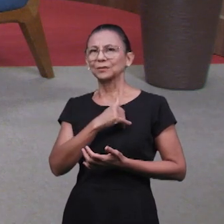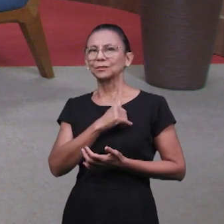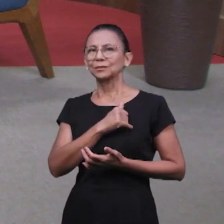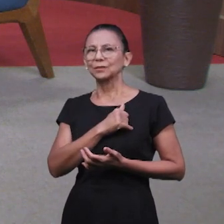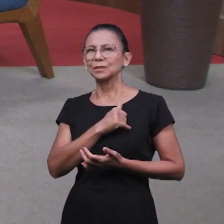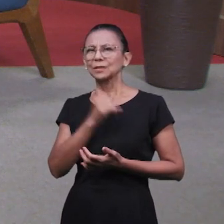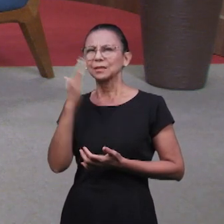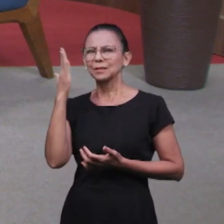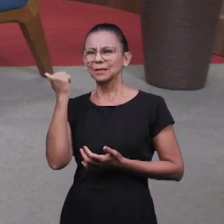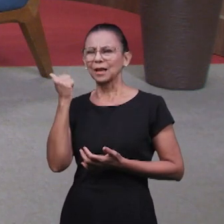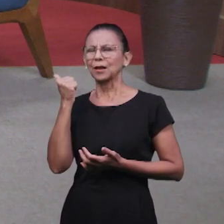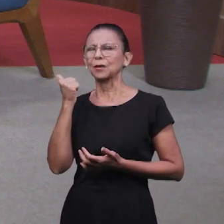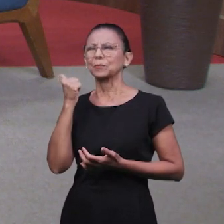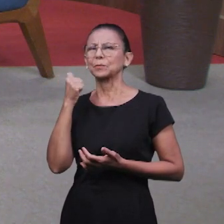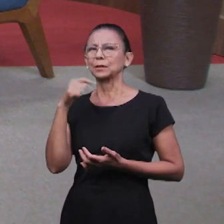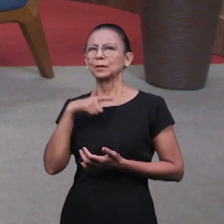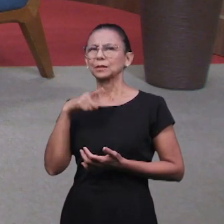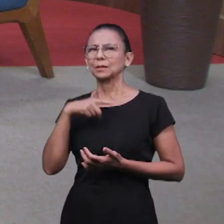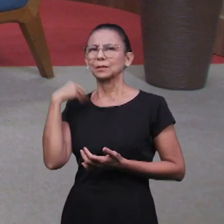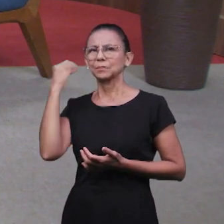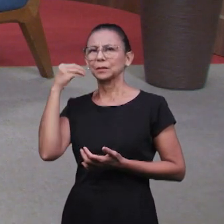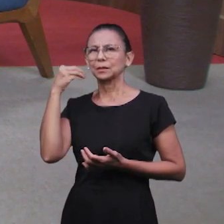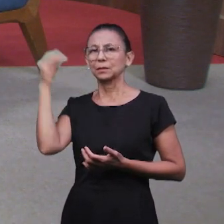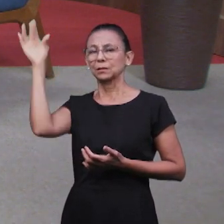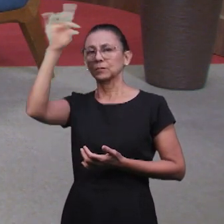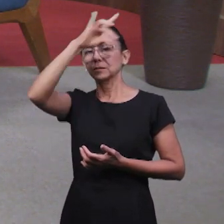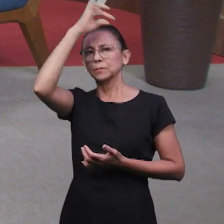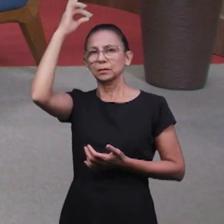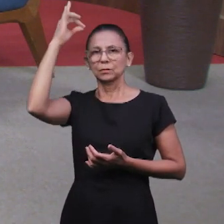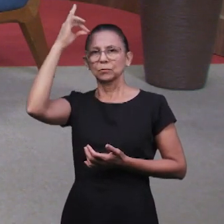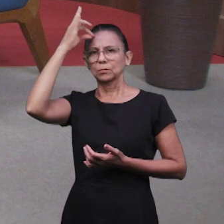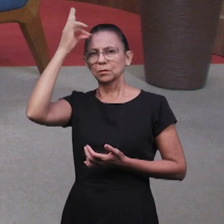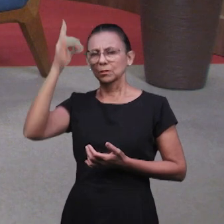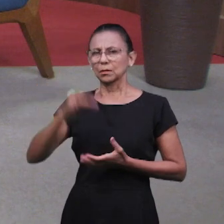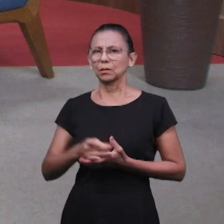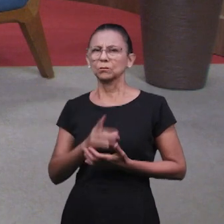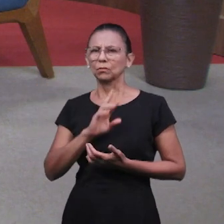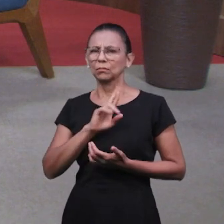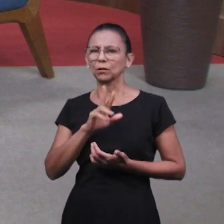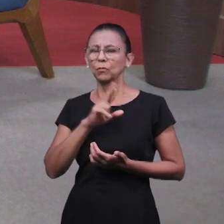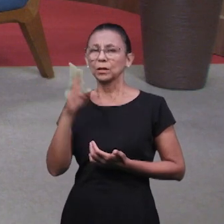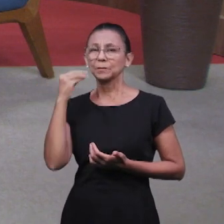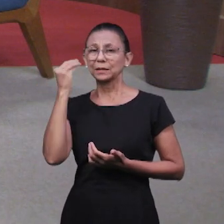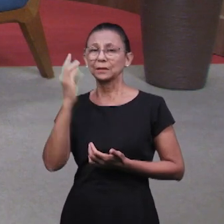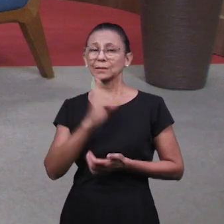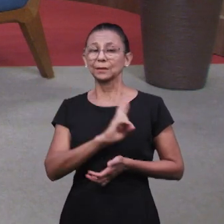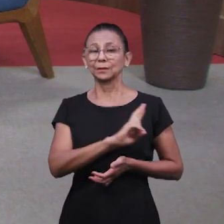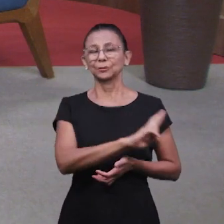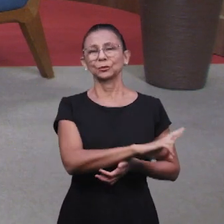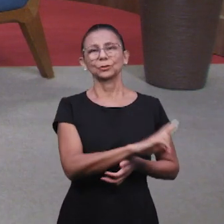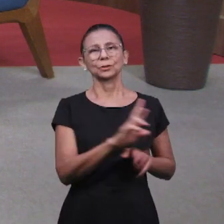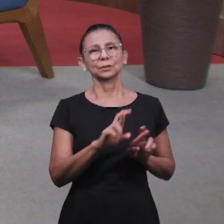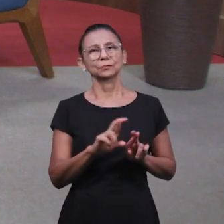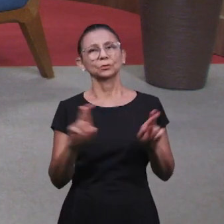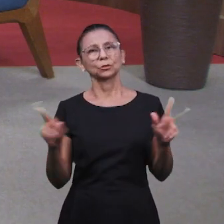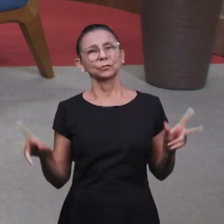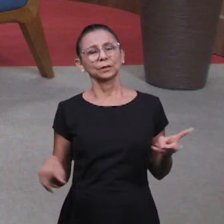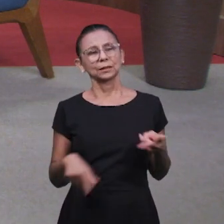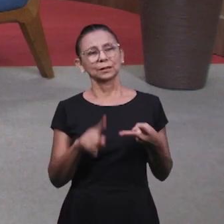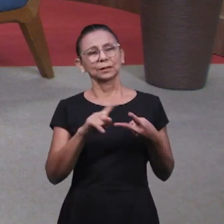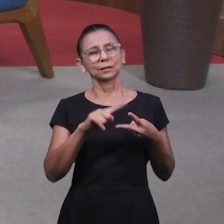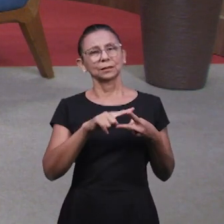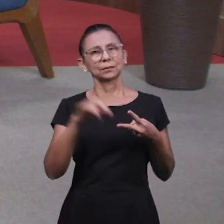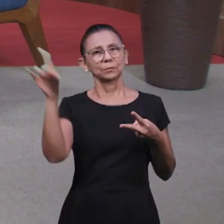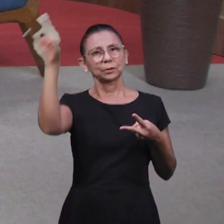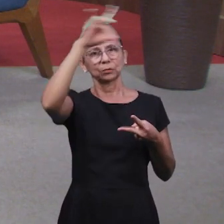que você está tendo, de fato, uma experiência com o Espírito Santo e não apenas uma experiência religiosa. Exatamente. É a diferença que existe entre uma coisa